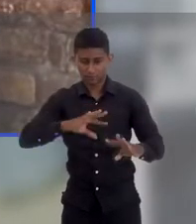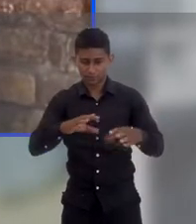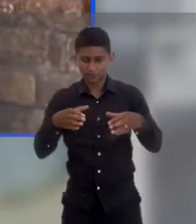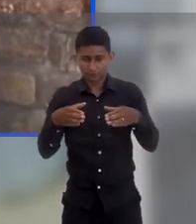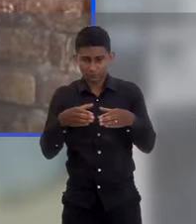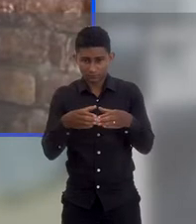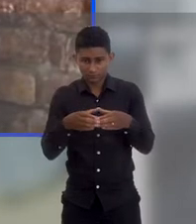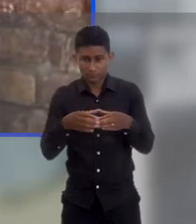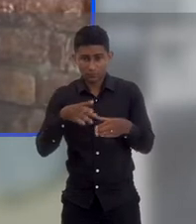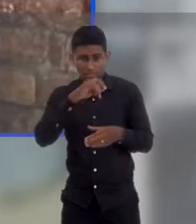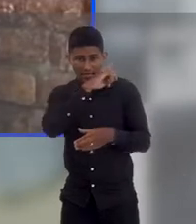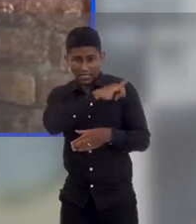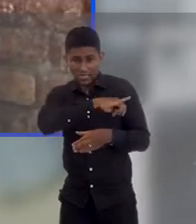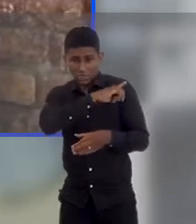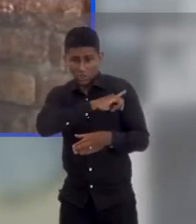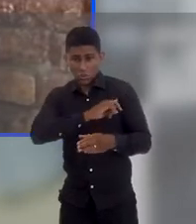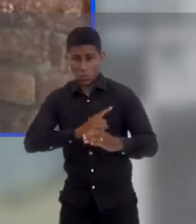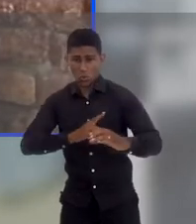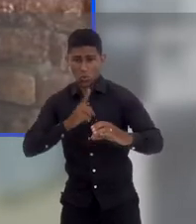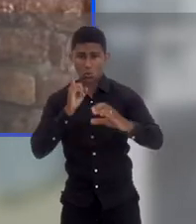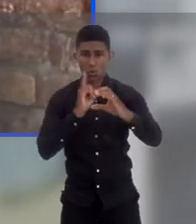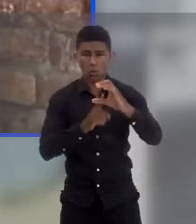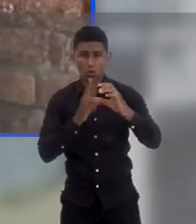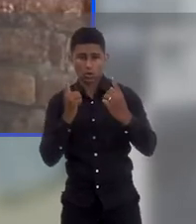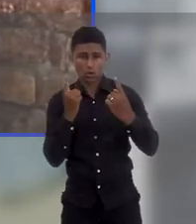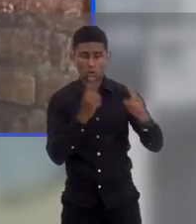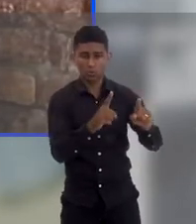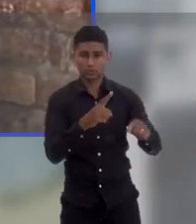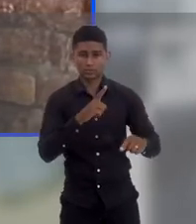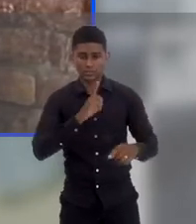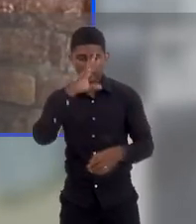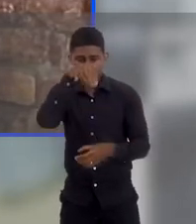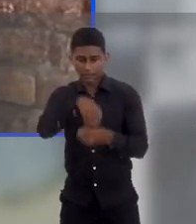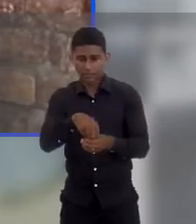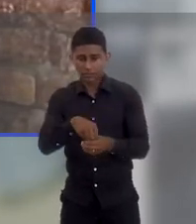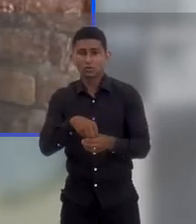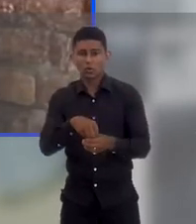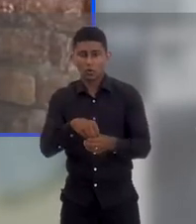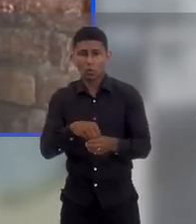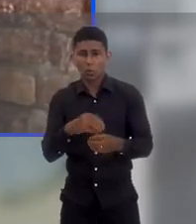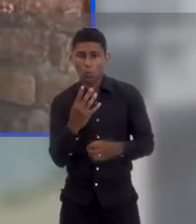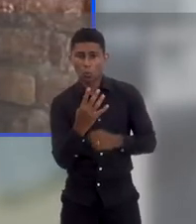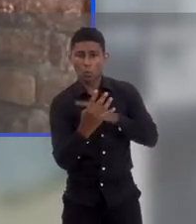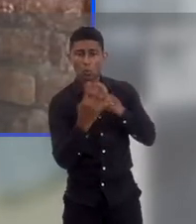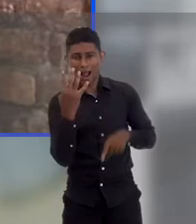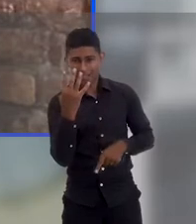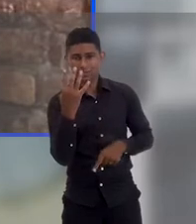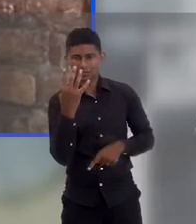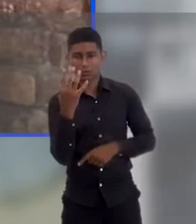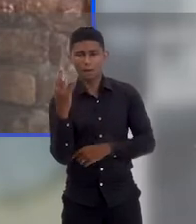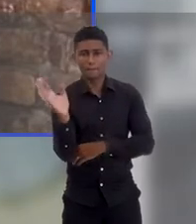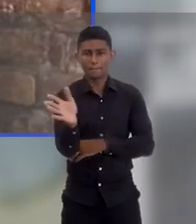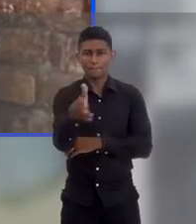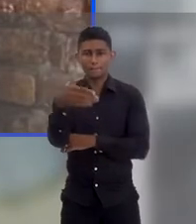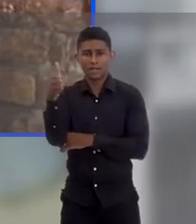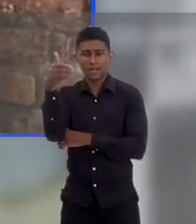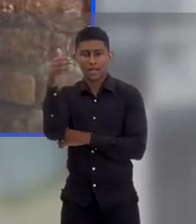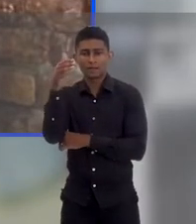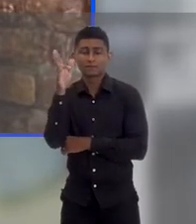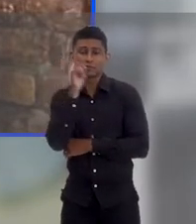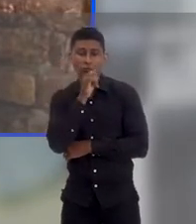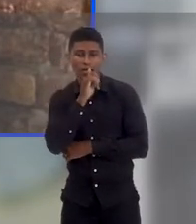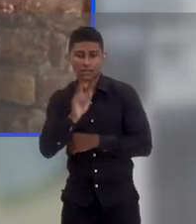Antifascista, que vão ter representantes das quatro grandes torcidas do Rio. Então, a gente tem bandeiras